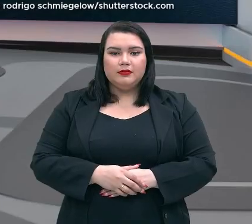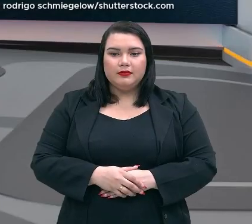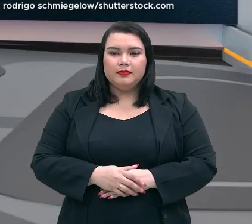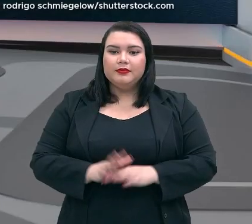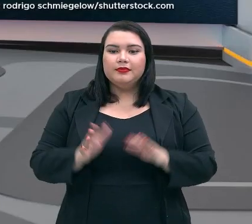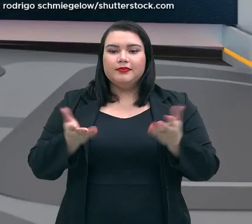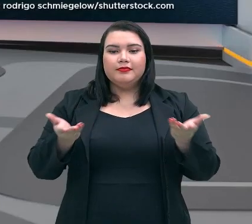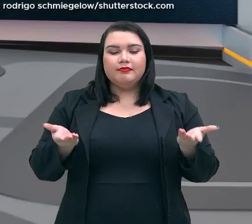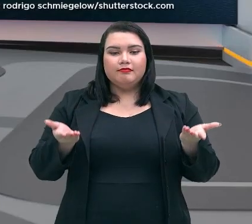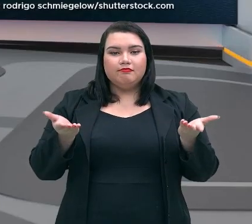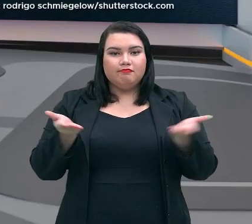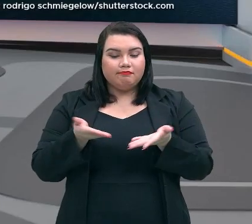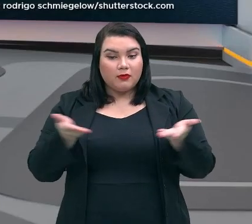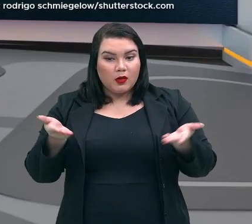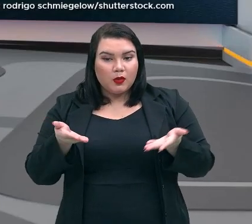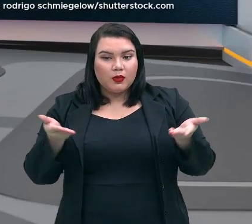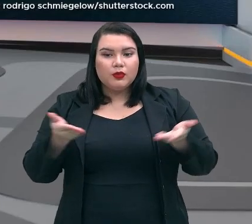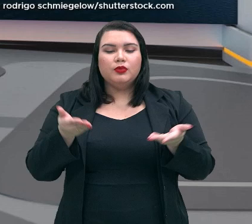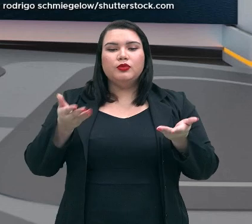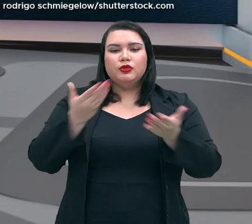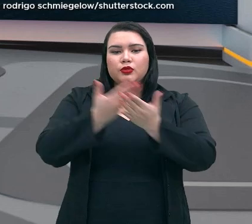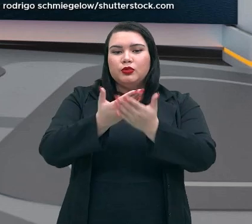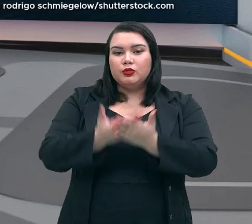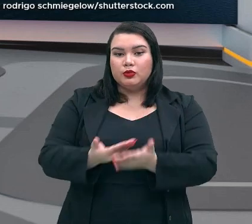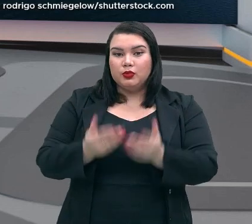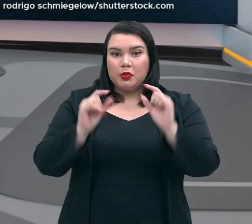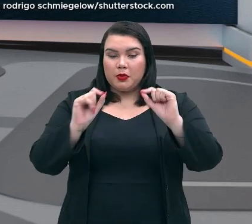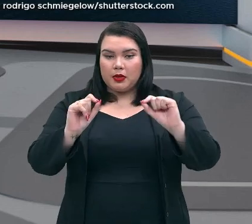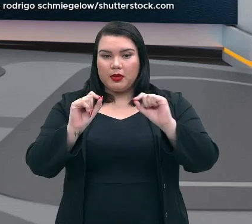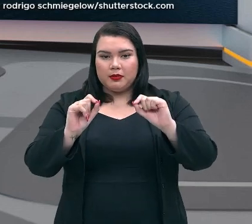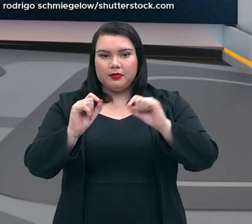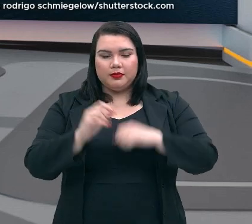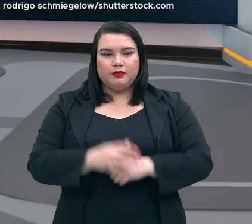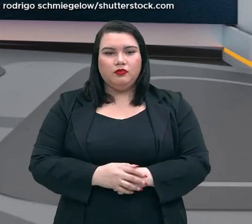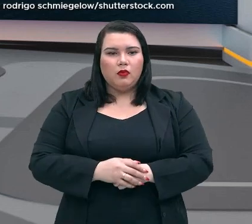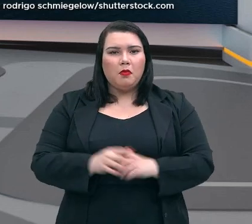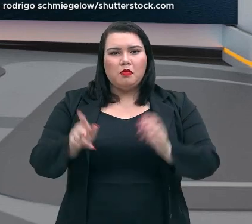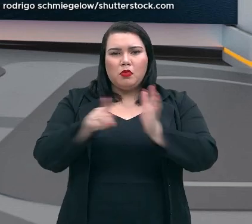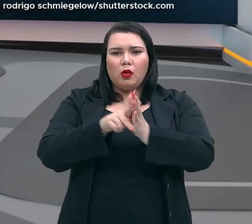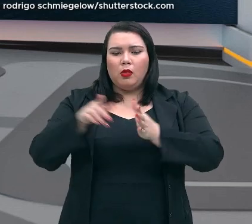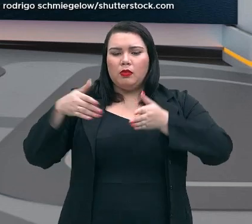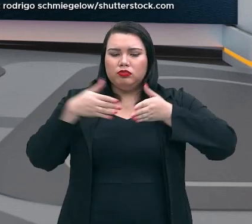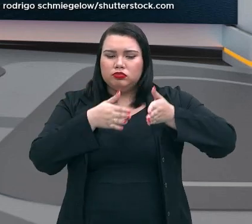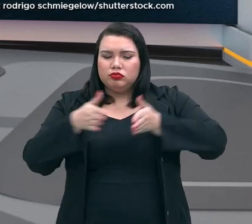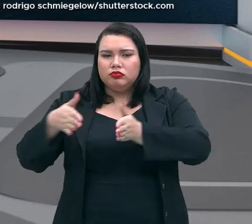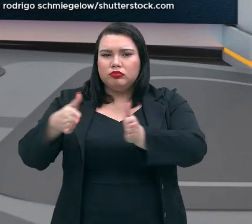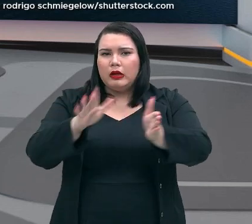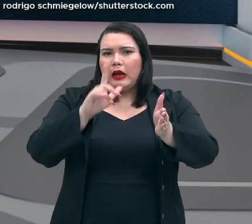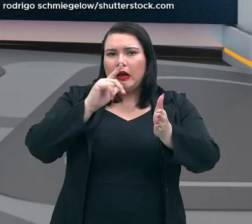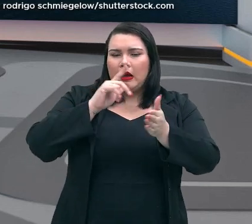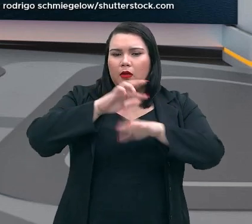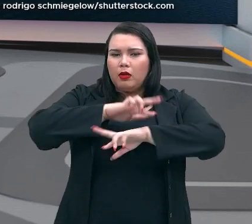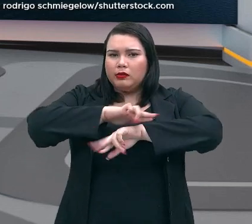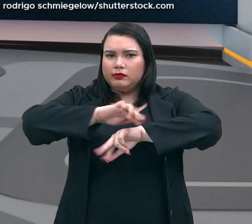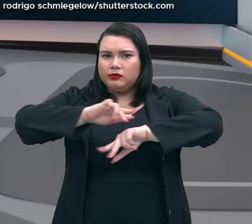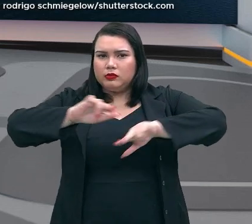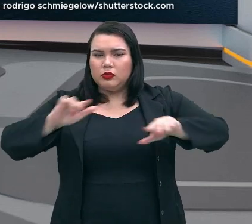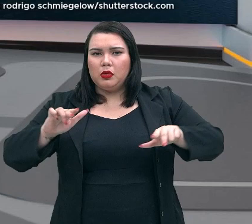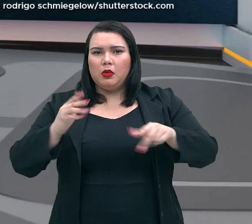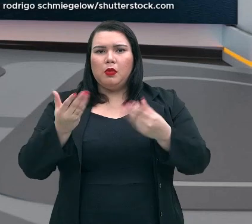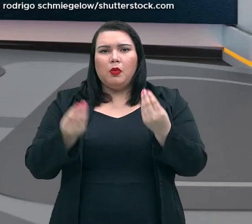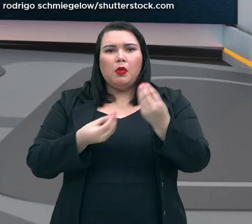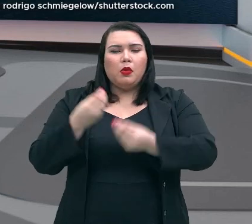Então, gente, no nosso dia de hoje, nós iremos estudar sobre as hidrografias. O que é hidrografia? O que